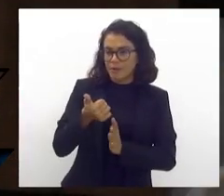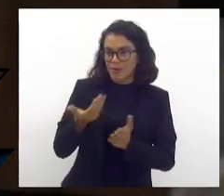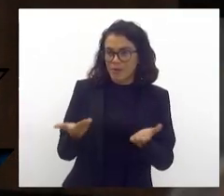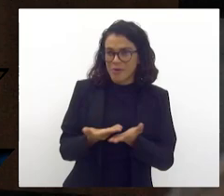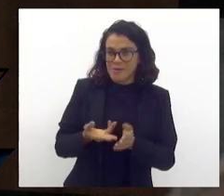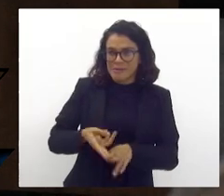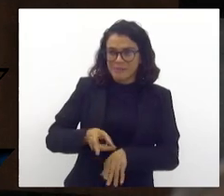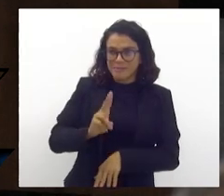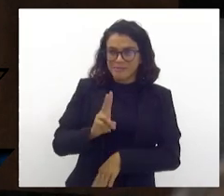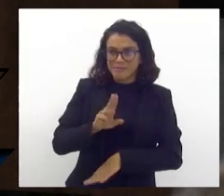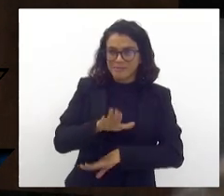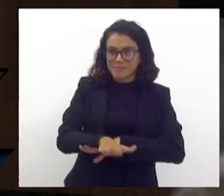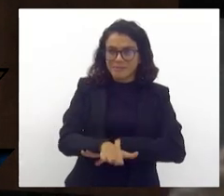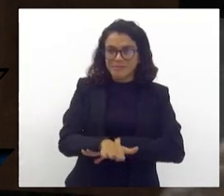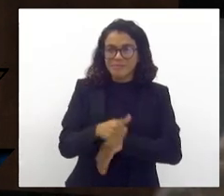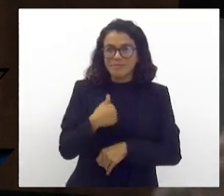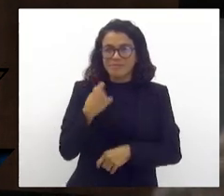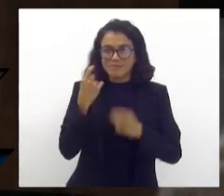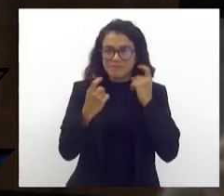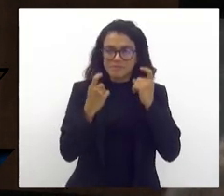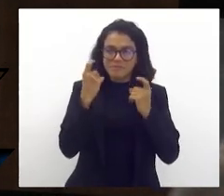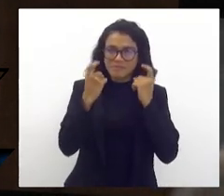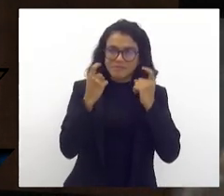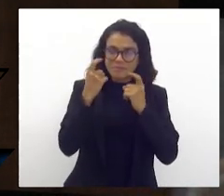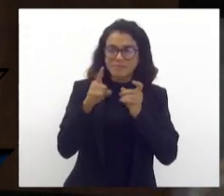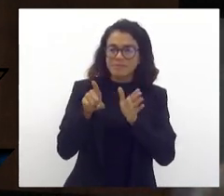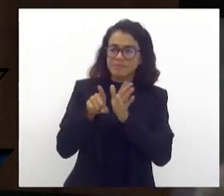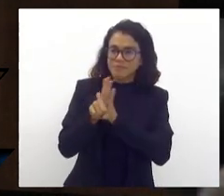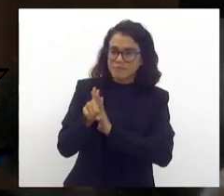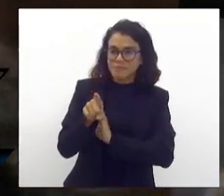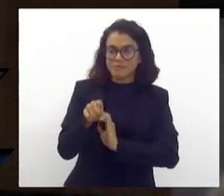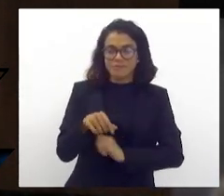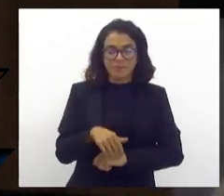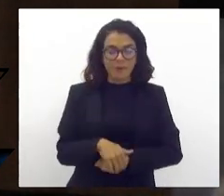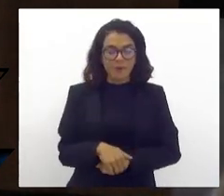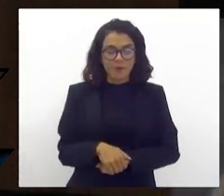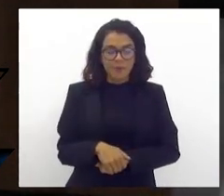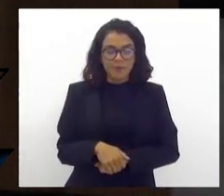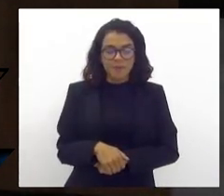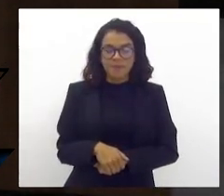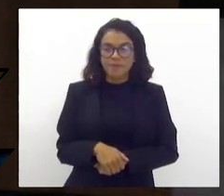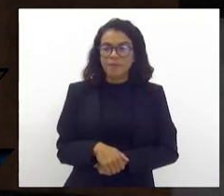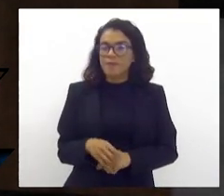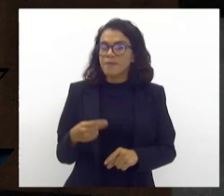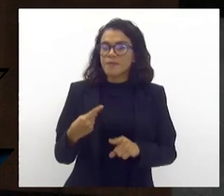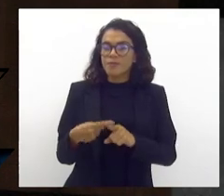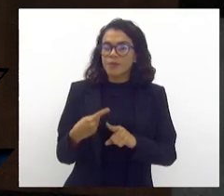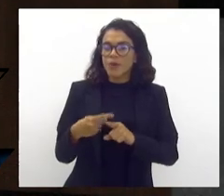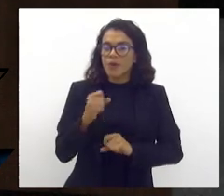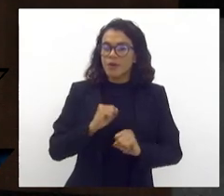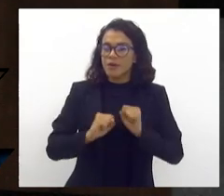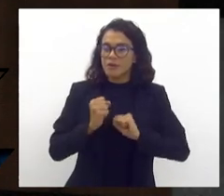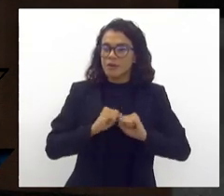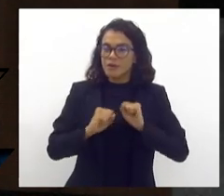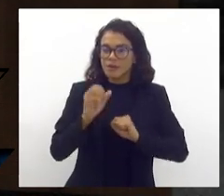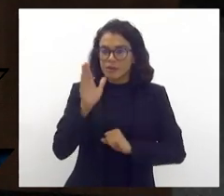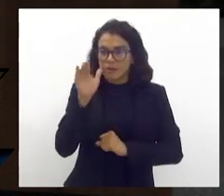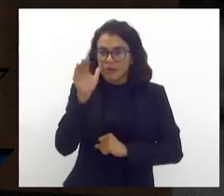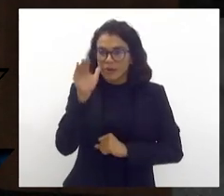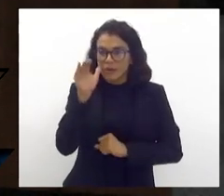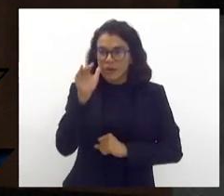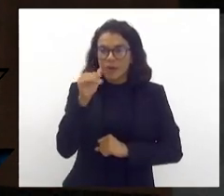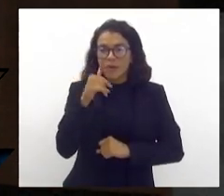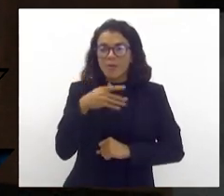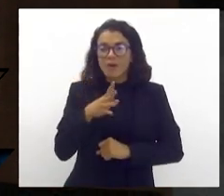eu aqui fiquei preocupado e pergunto a Vossa Excelência, porque eu estou ansioso